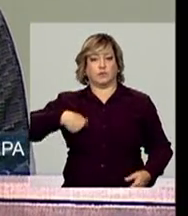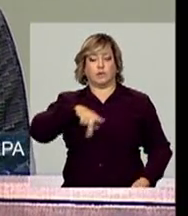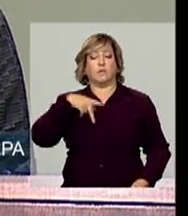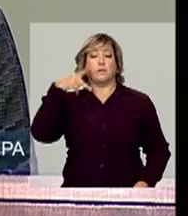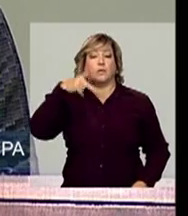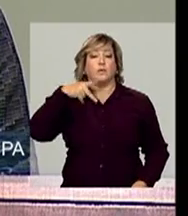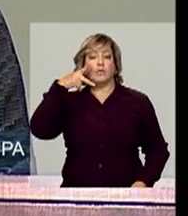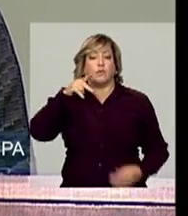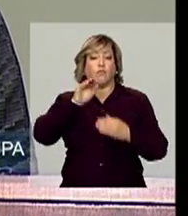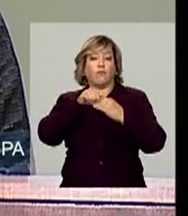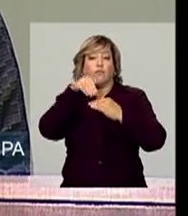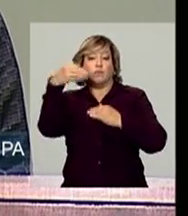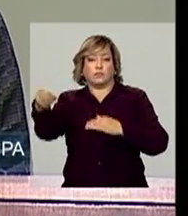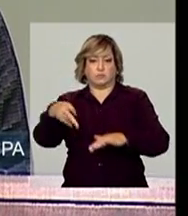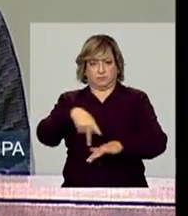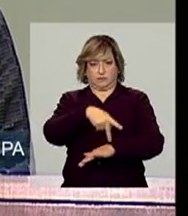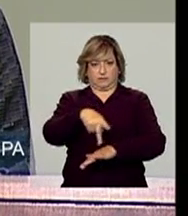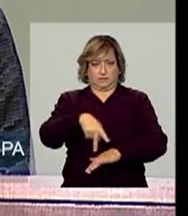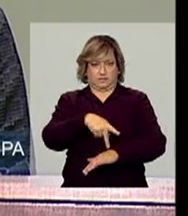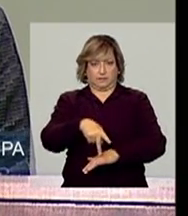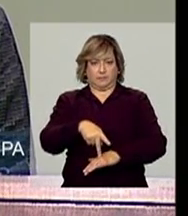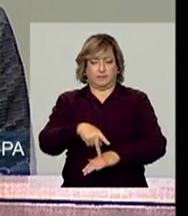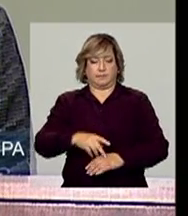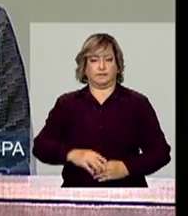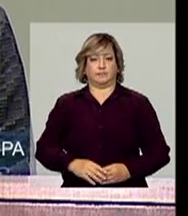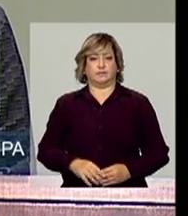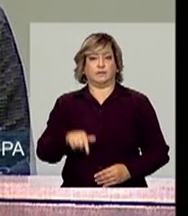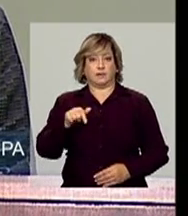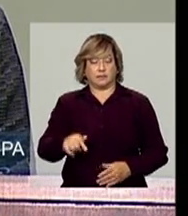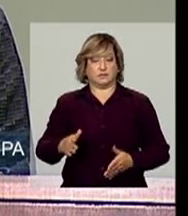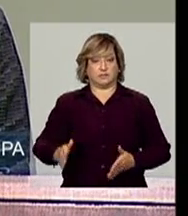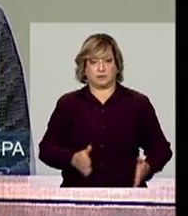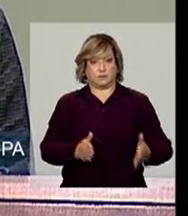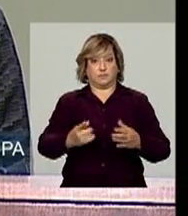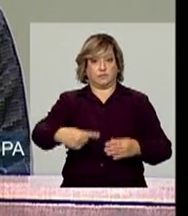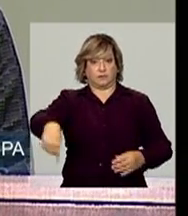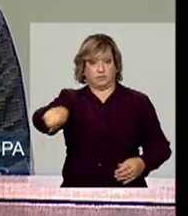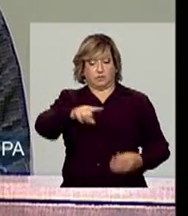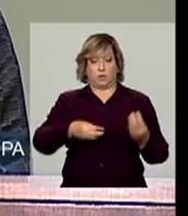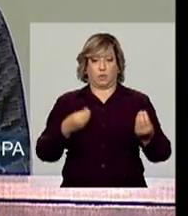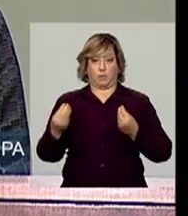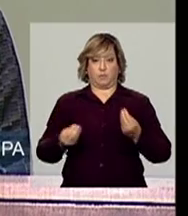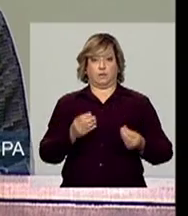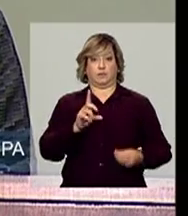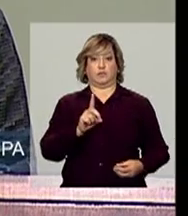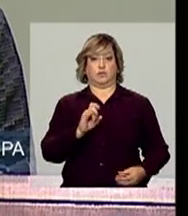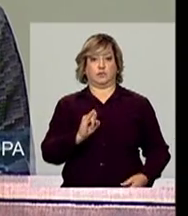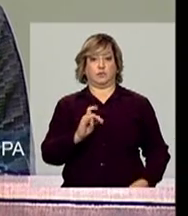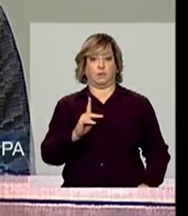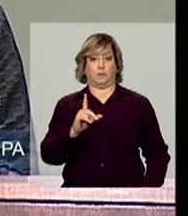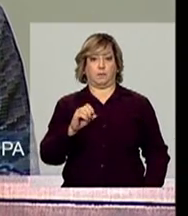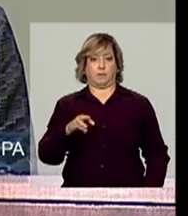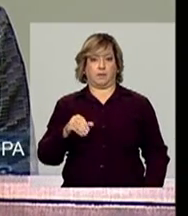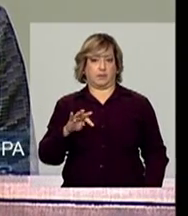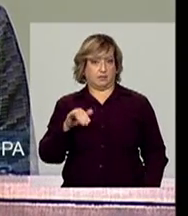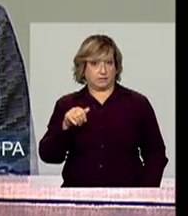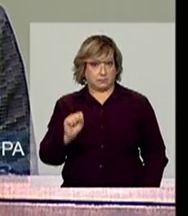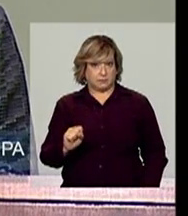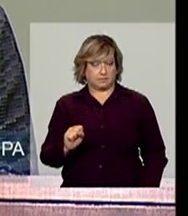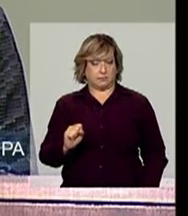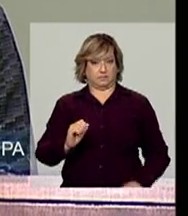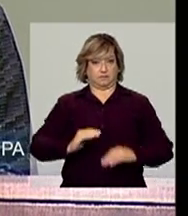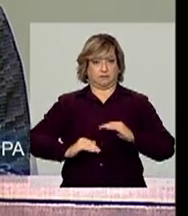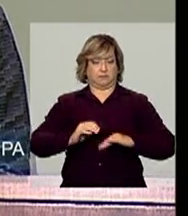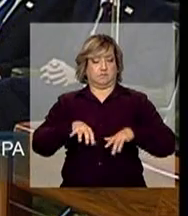externa, sobre esse caminho que vocês, como diplomatas de carreira,